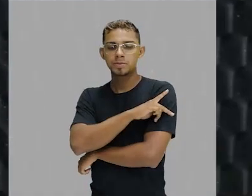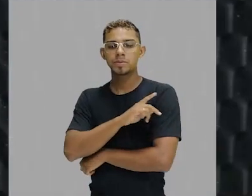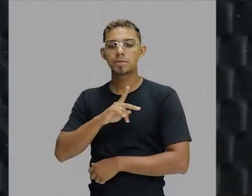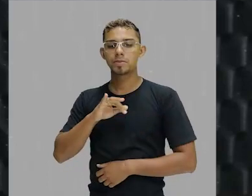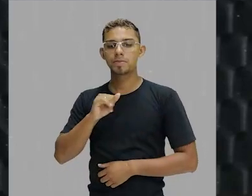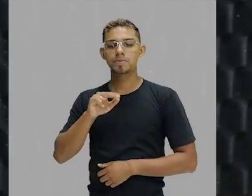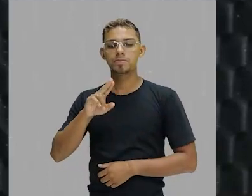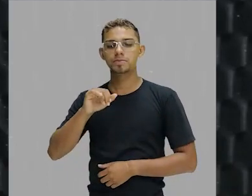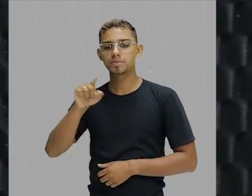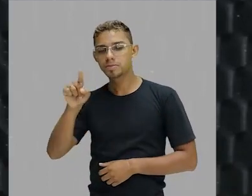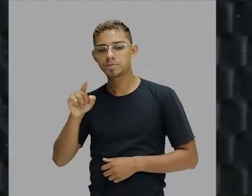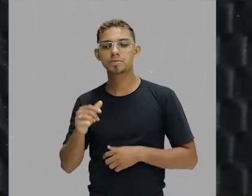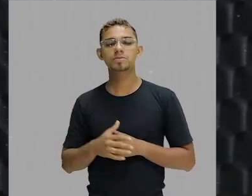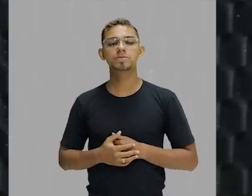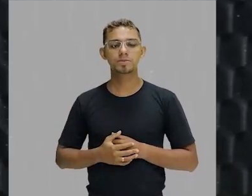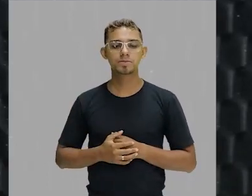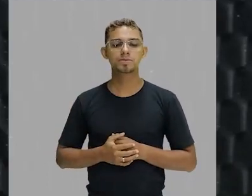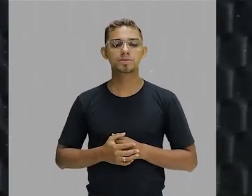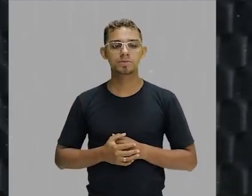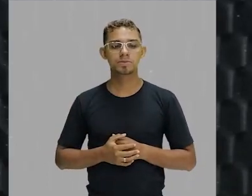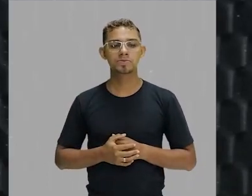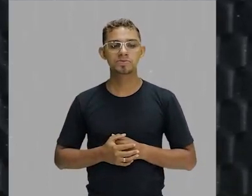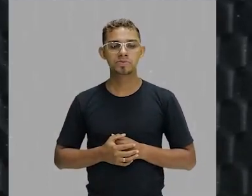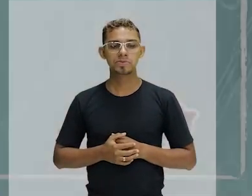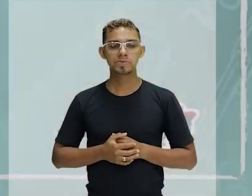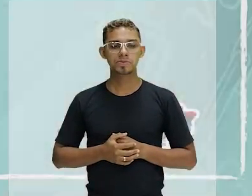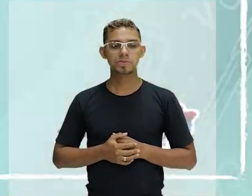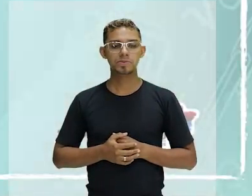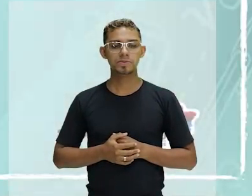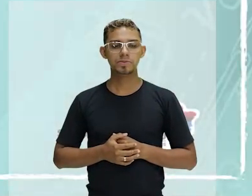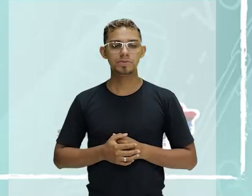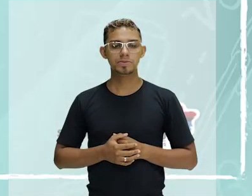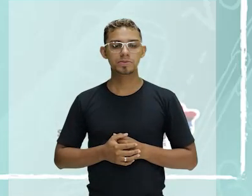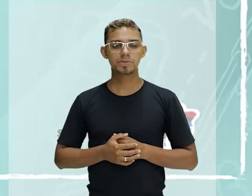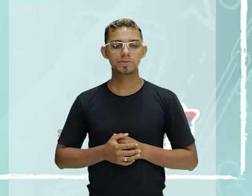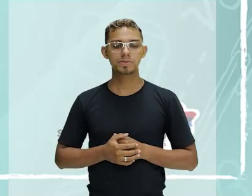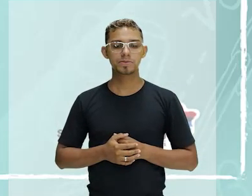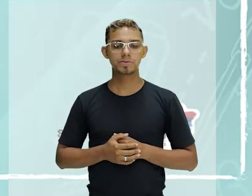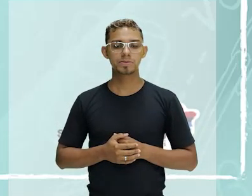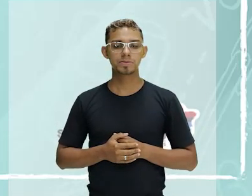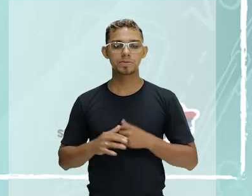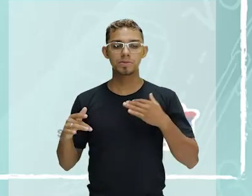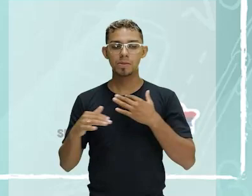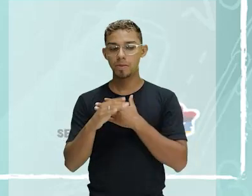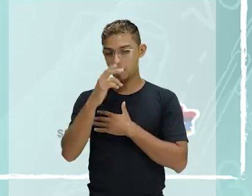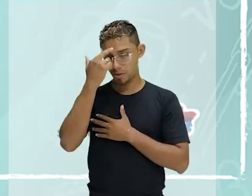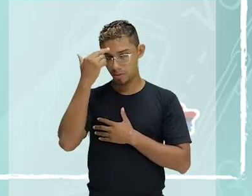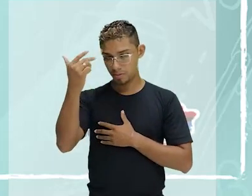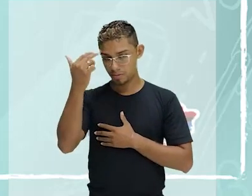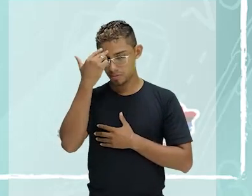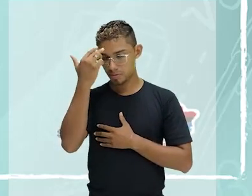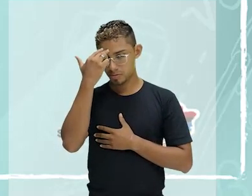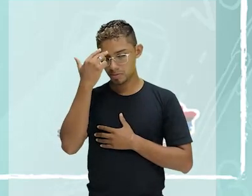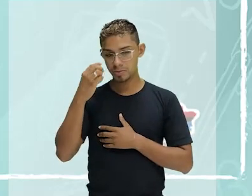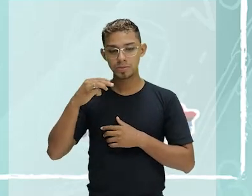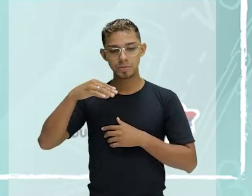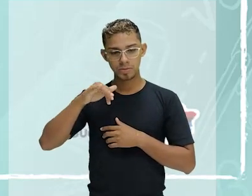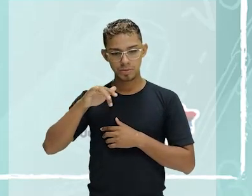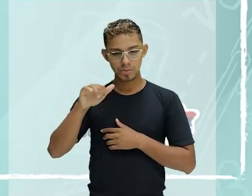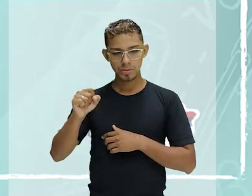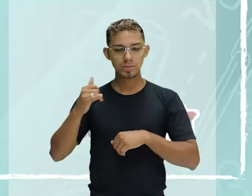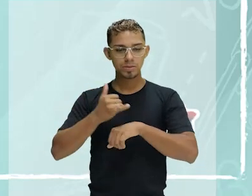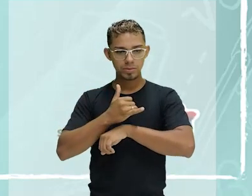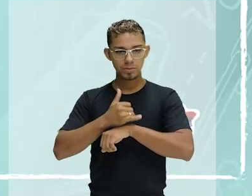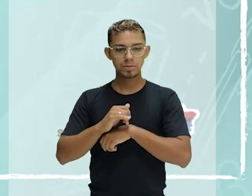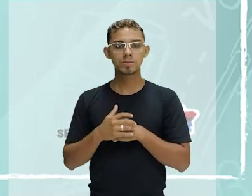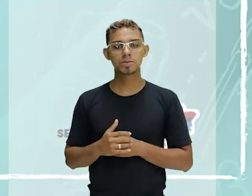é muito perto e muito barato de ir. Centro Histórico Diamantina, Minas Gerais novamente. Né? Centro Histórico